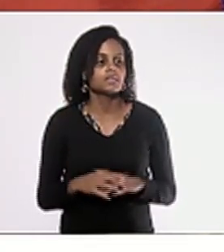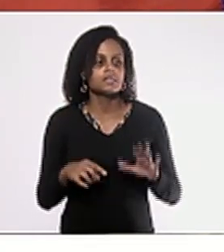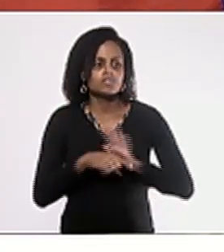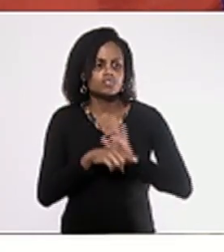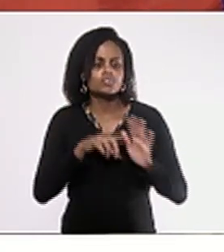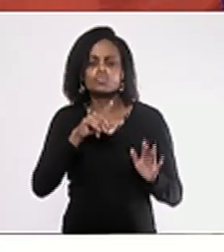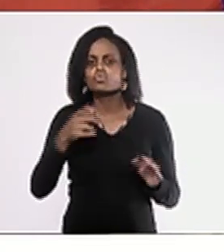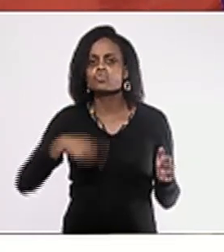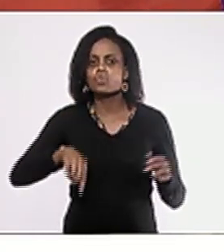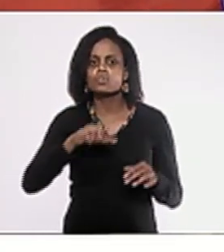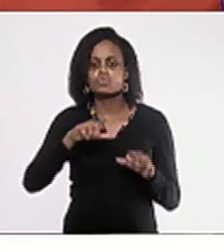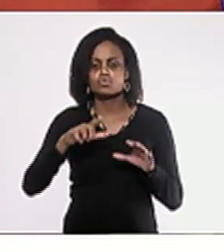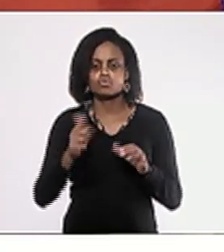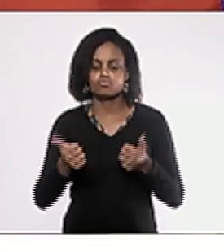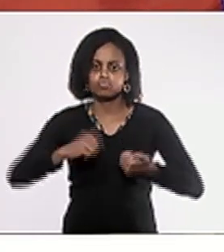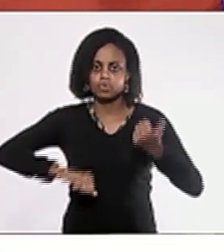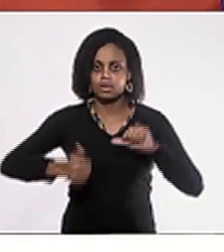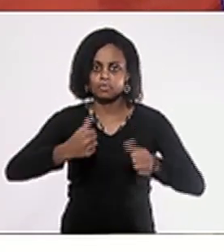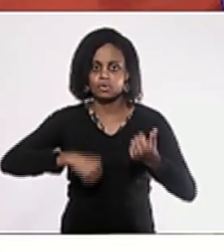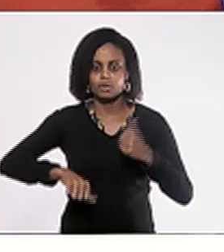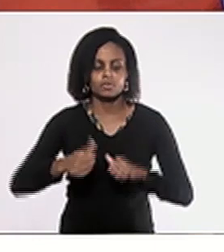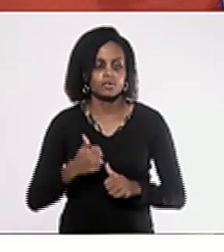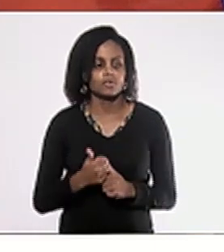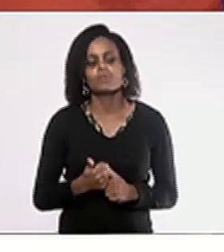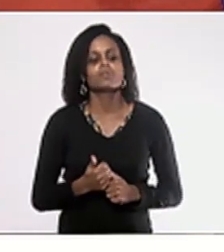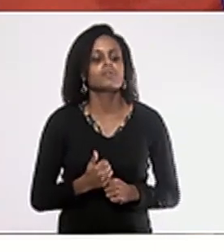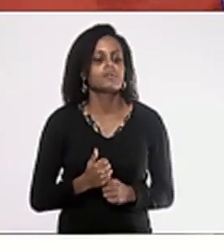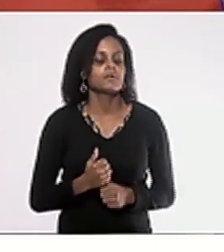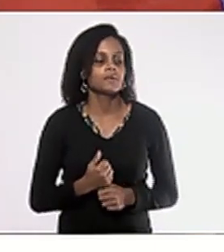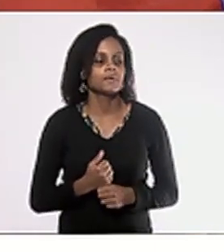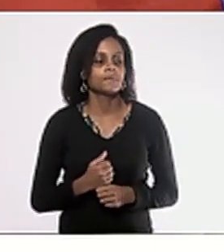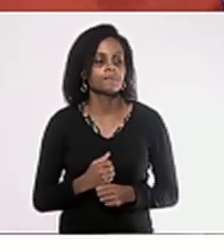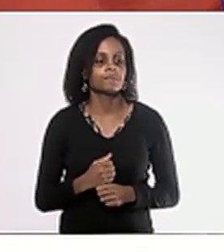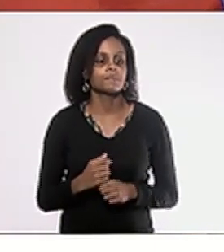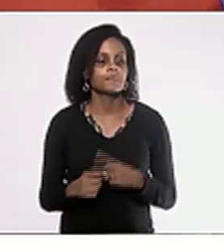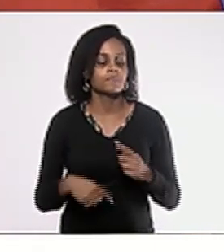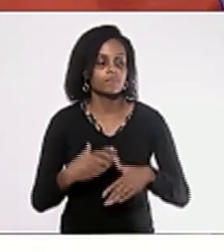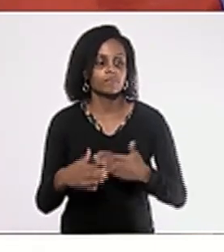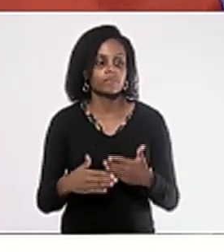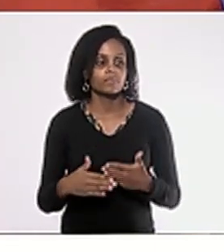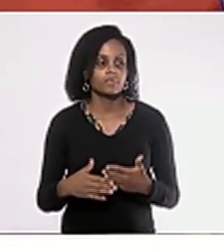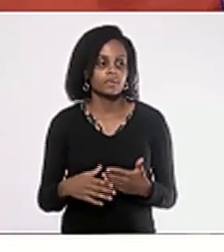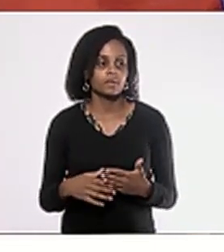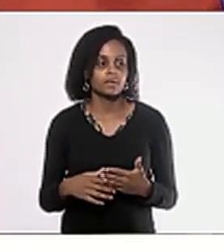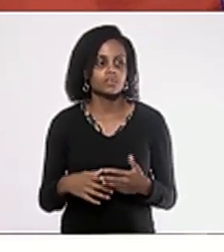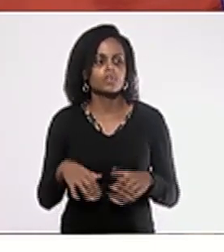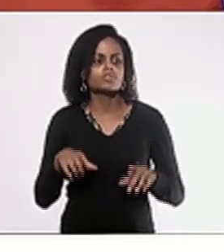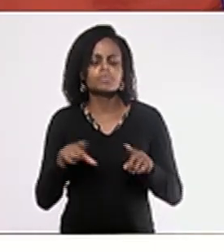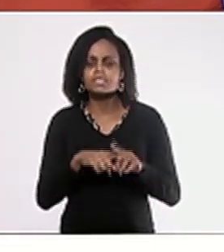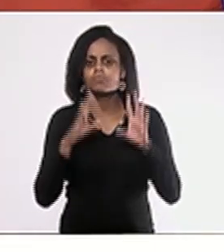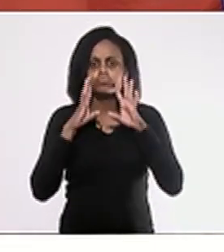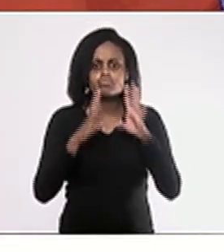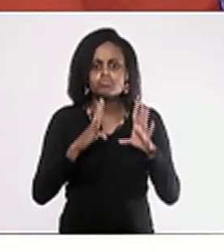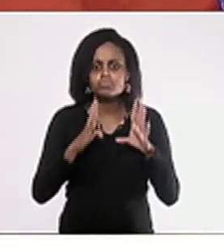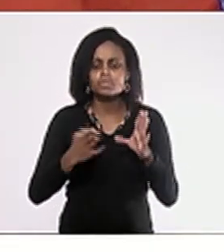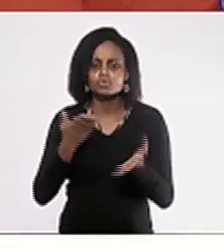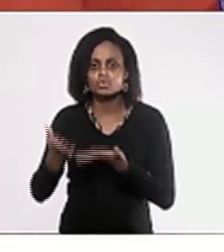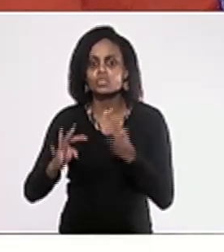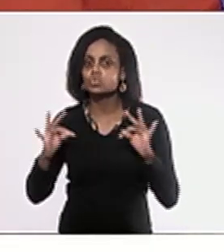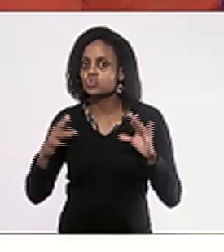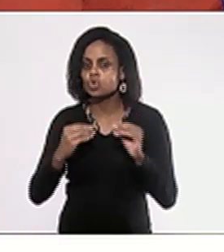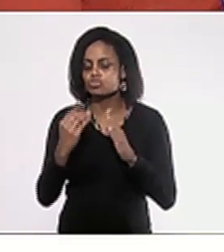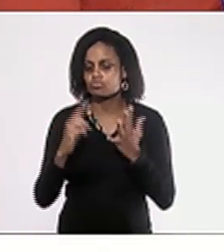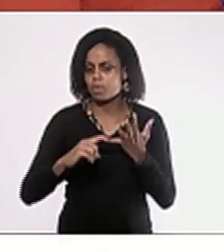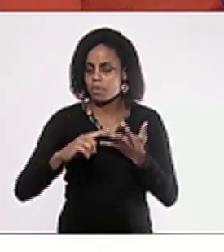Então é uma coisa muito transparente, uma auditoria frequente, permanente. Temos que atender todos os requisitos do